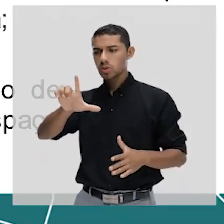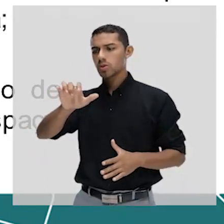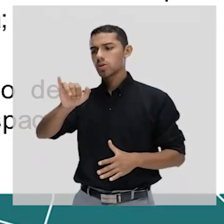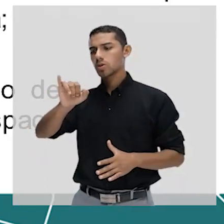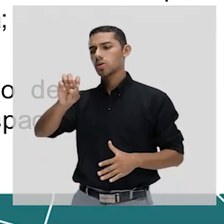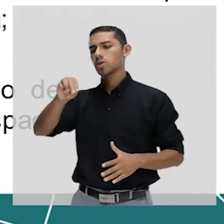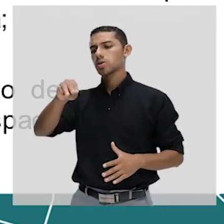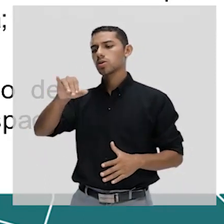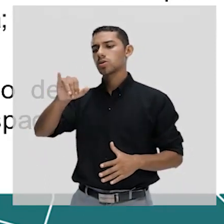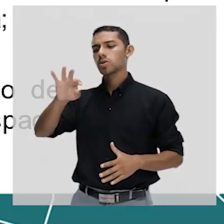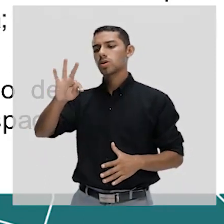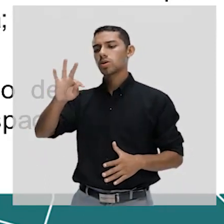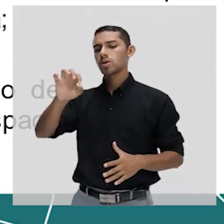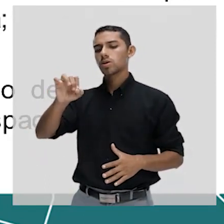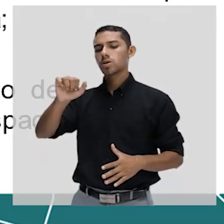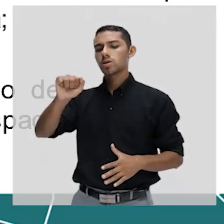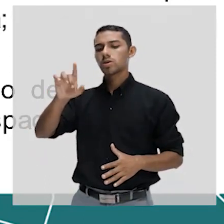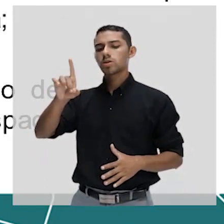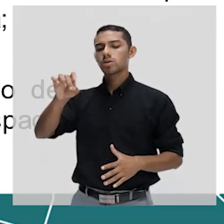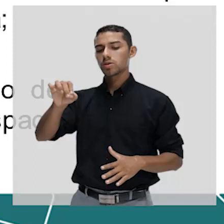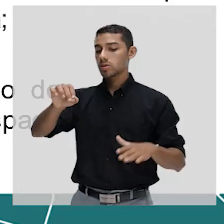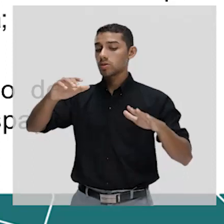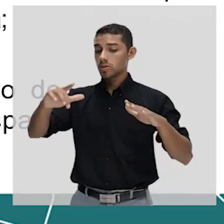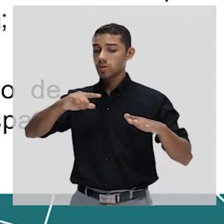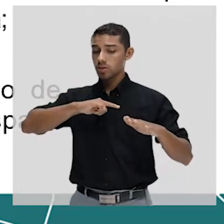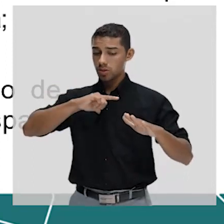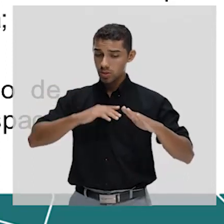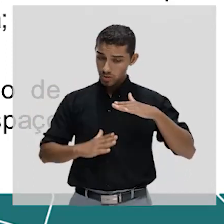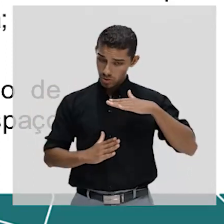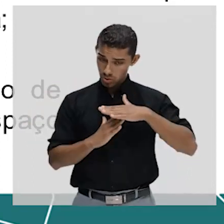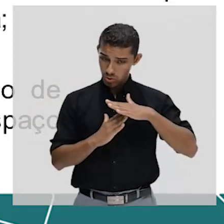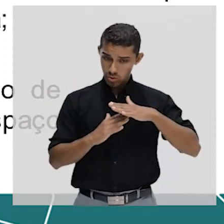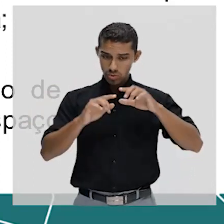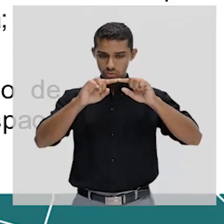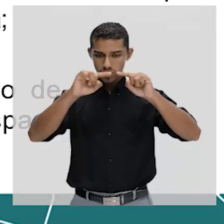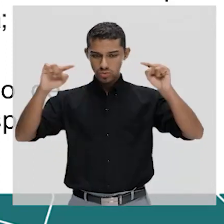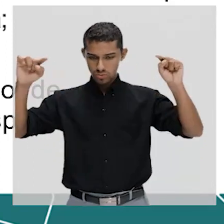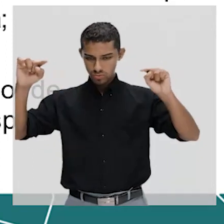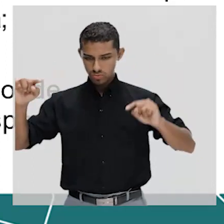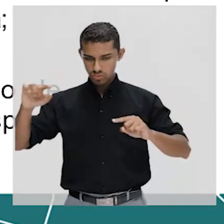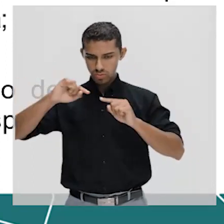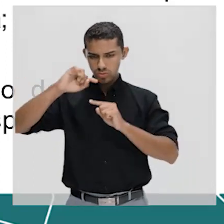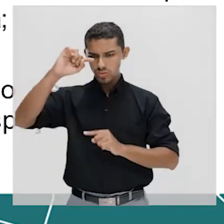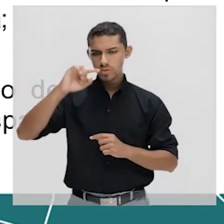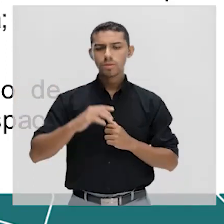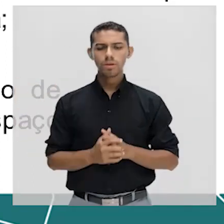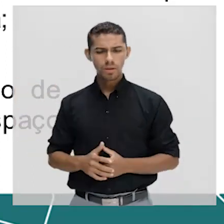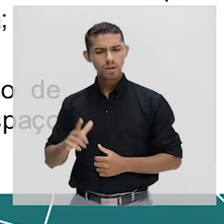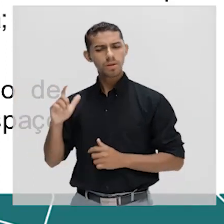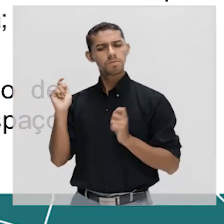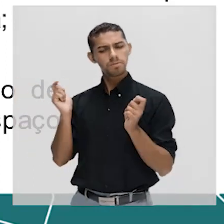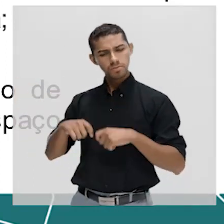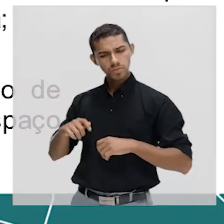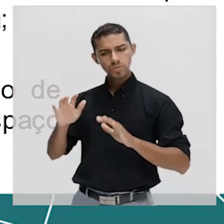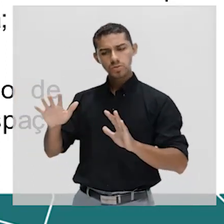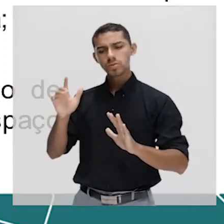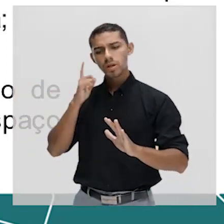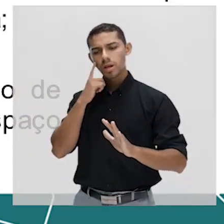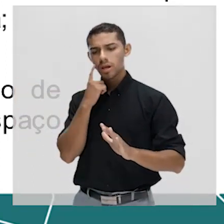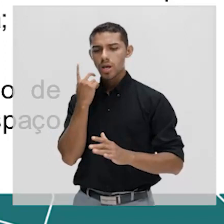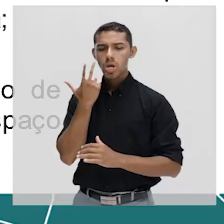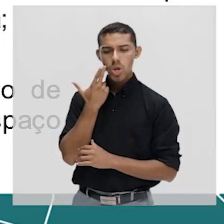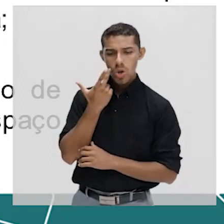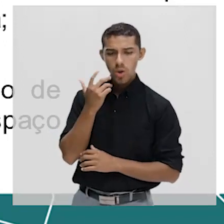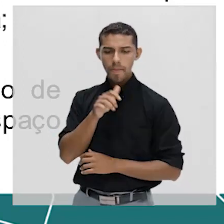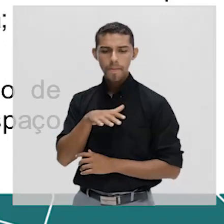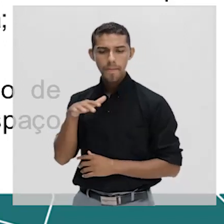território brasileiro. Veja que existe um limite do território brasileiro. O que é que vai definir esse limite? São fronteiras. Essas fronteiras podem ser artificiais ou naturais,